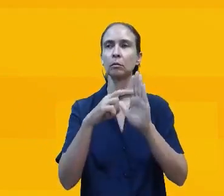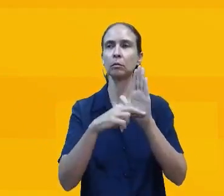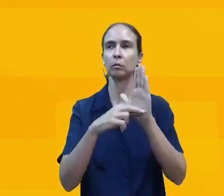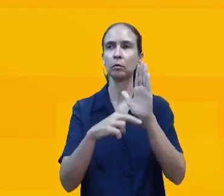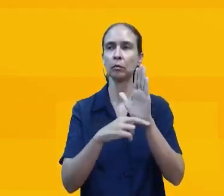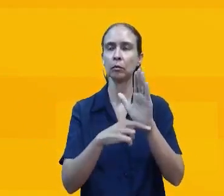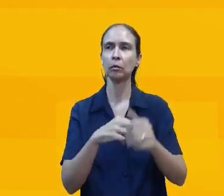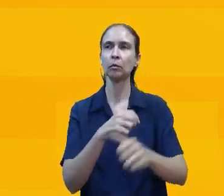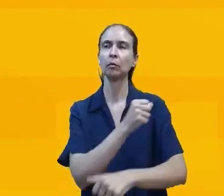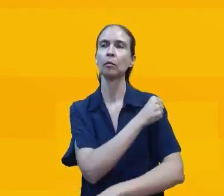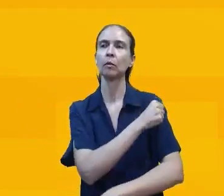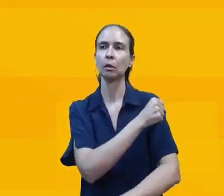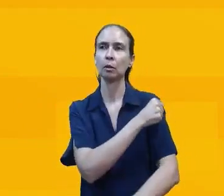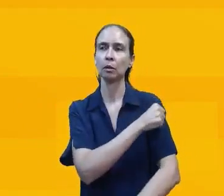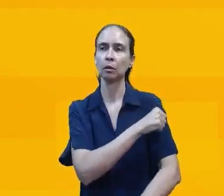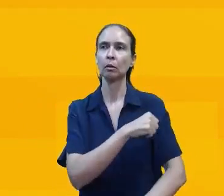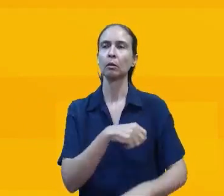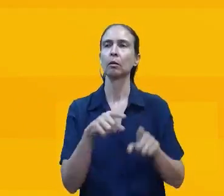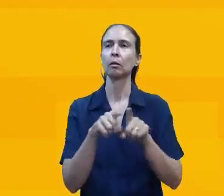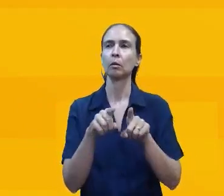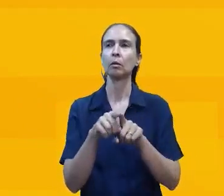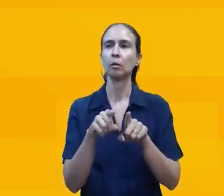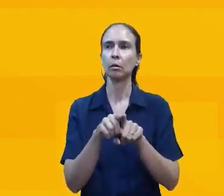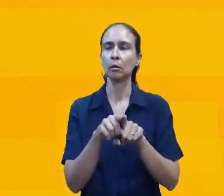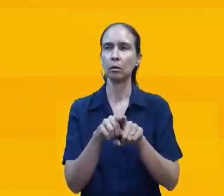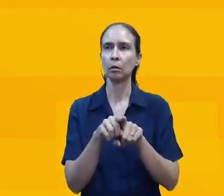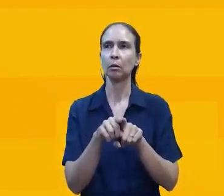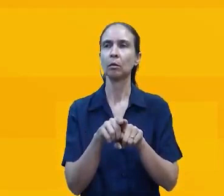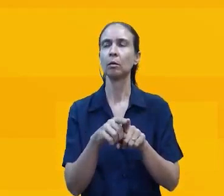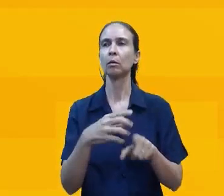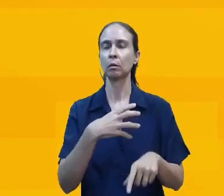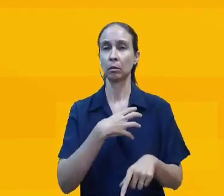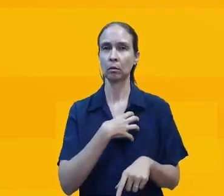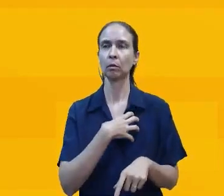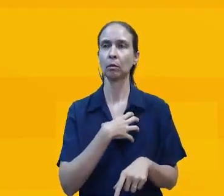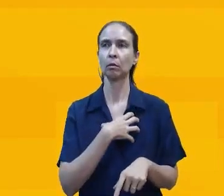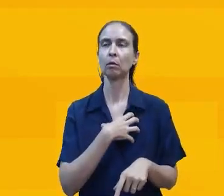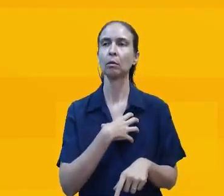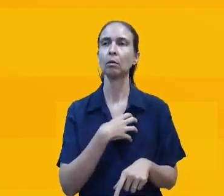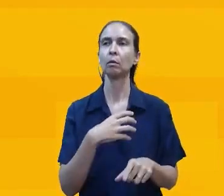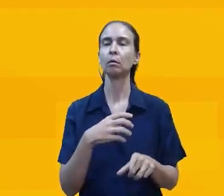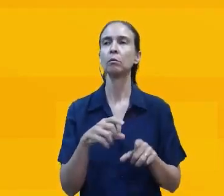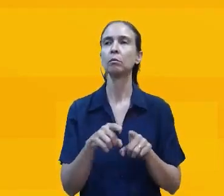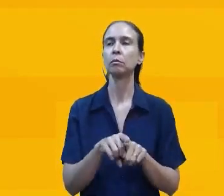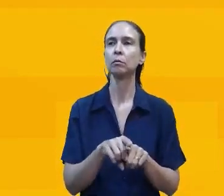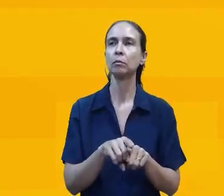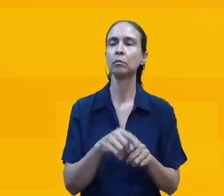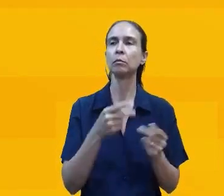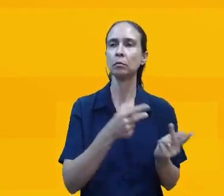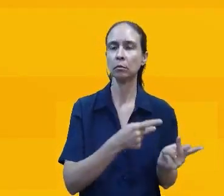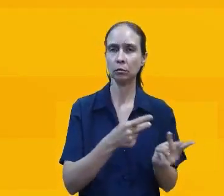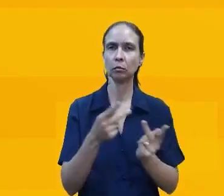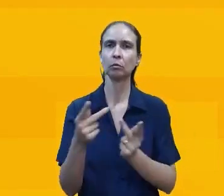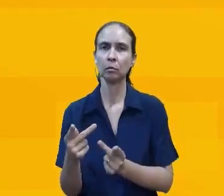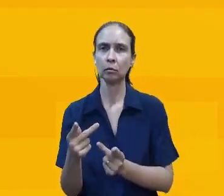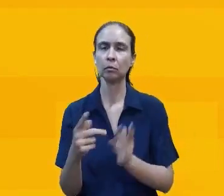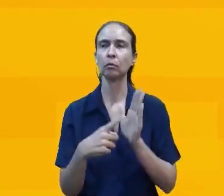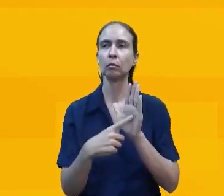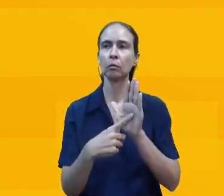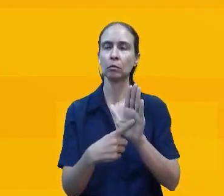Janeiro, Rio Grande do Norte, a Bahia mesmo, menos aqui na Bahia, por incrível que pareça,